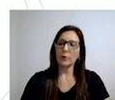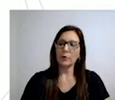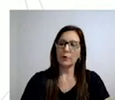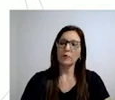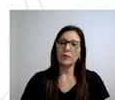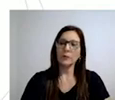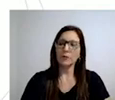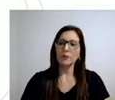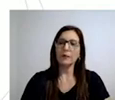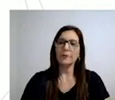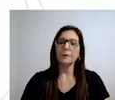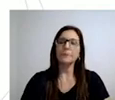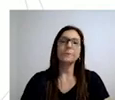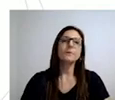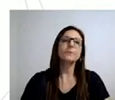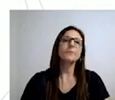para a fecundação interna.